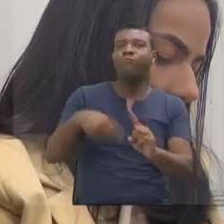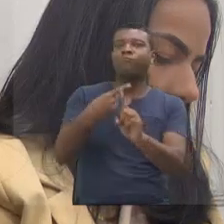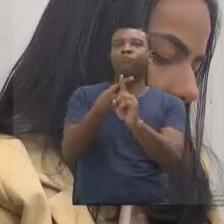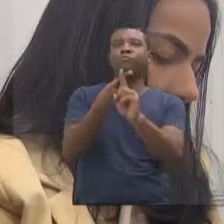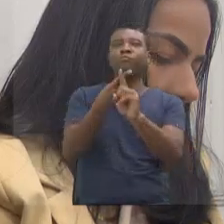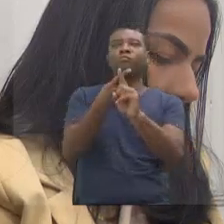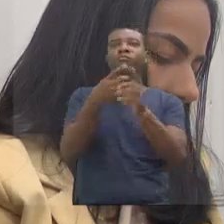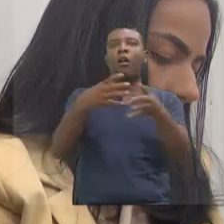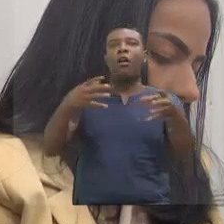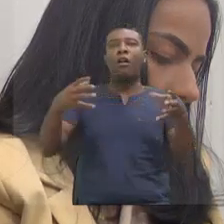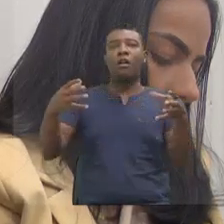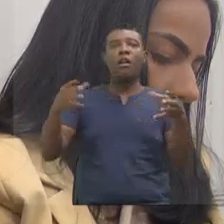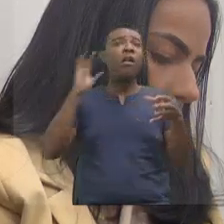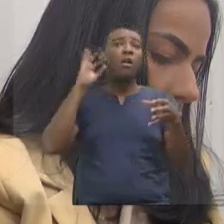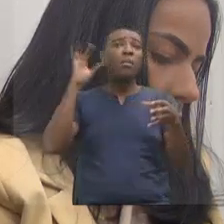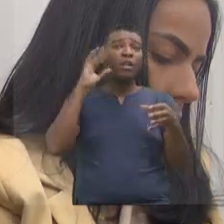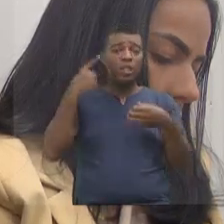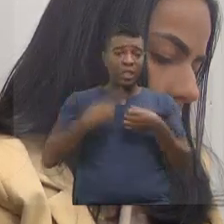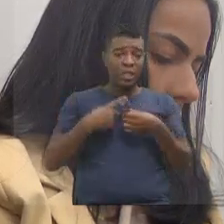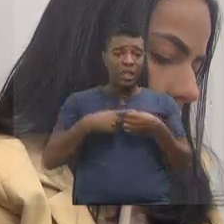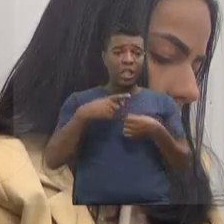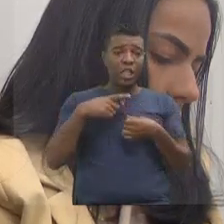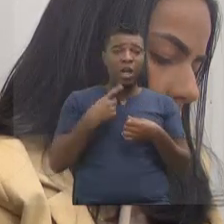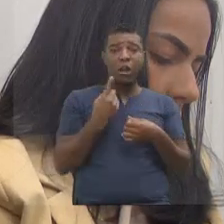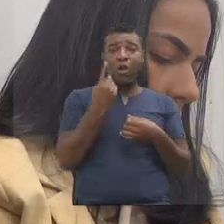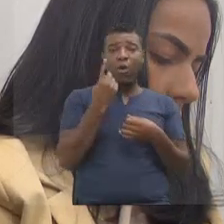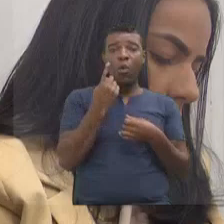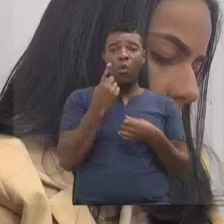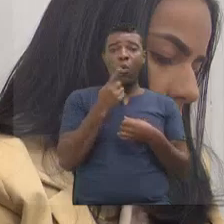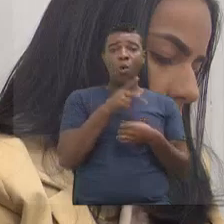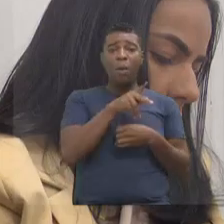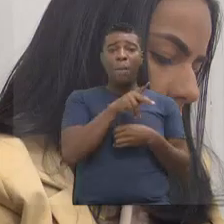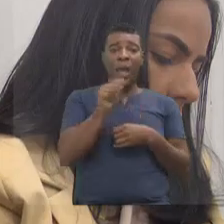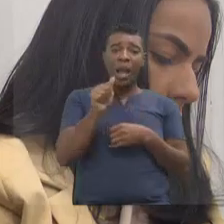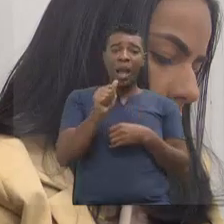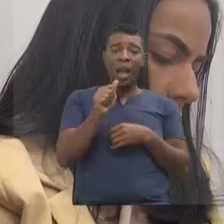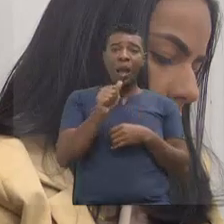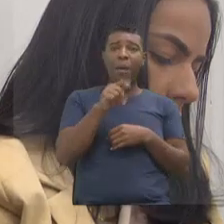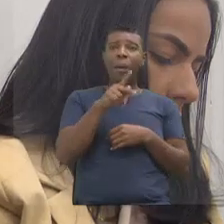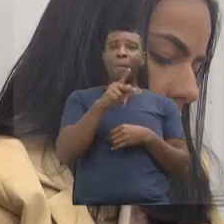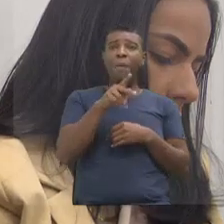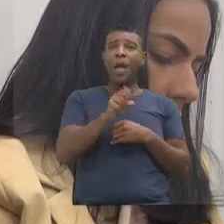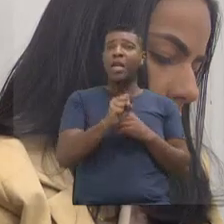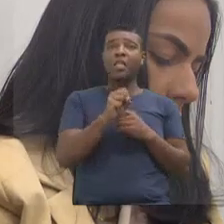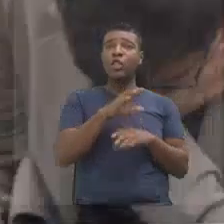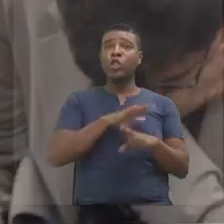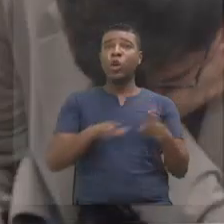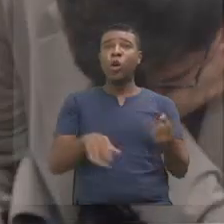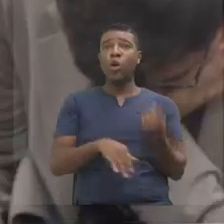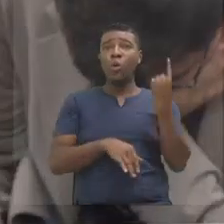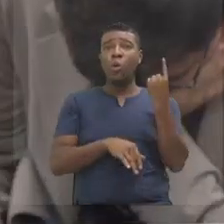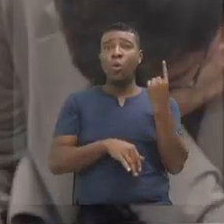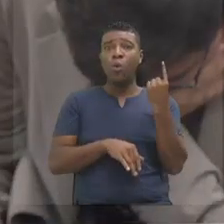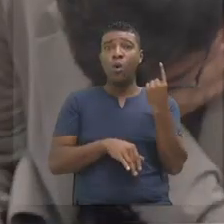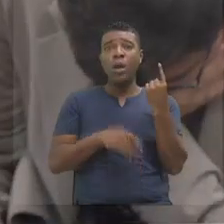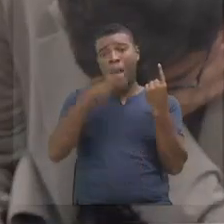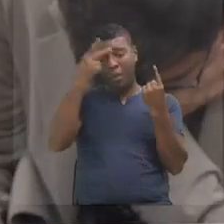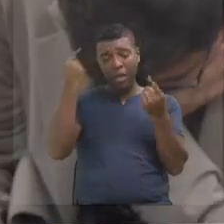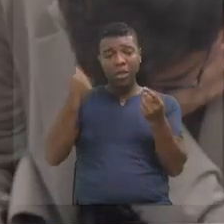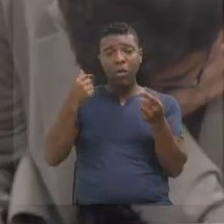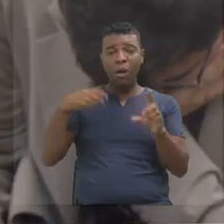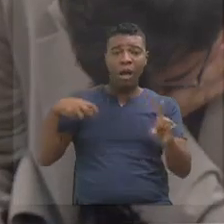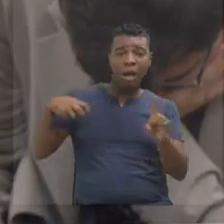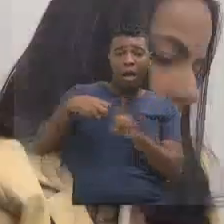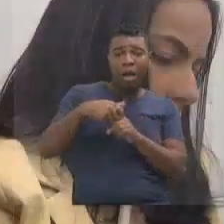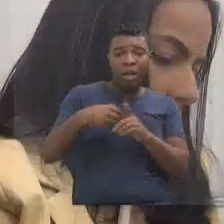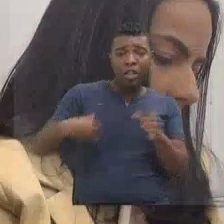que tem um pronto-socorro só atendendo o SAMU chegando o tempo inteiro com pessoas acidentadas e